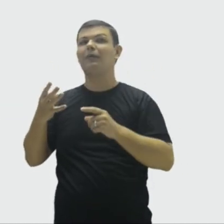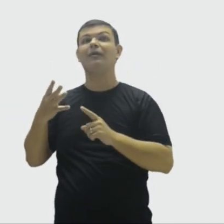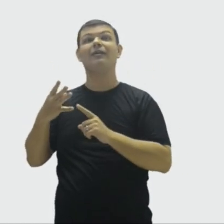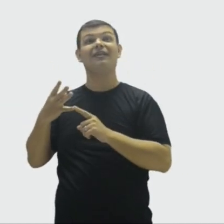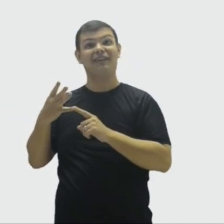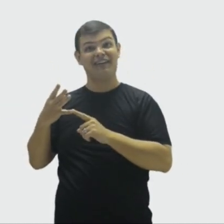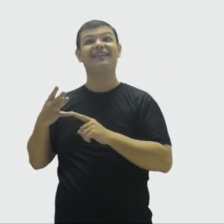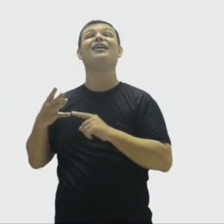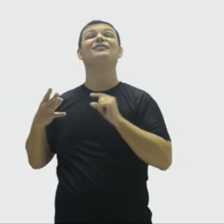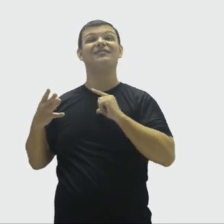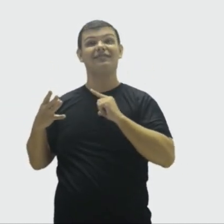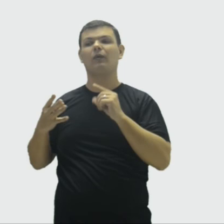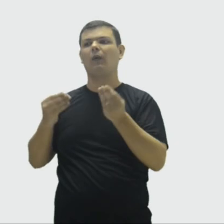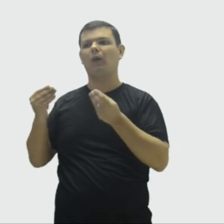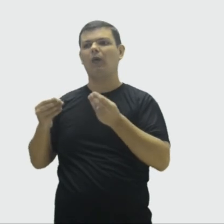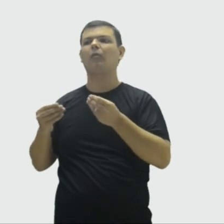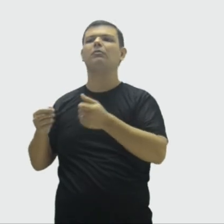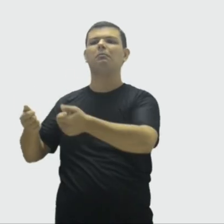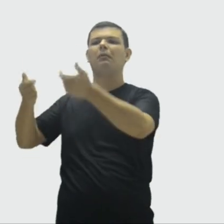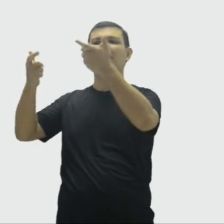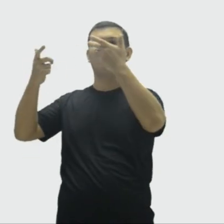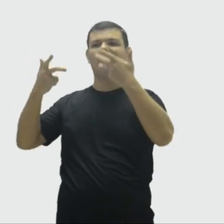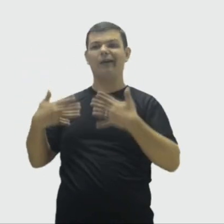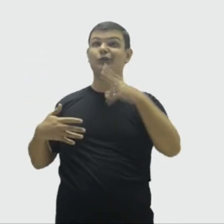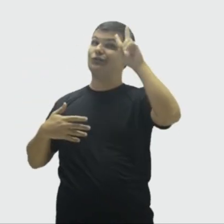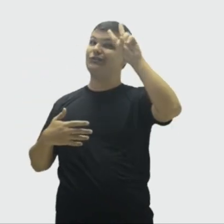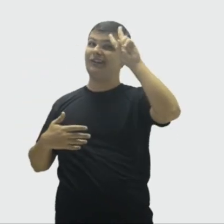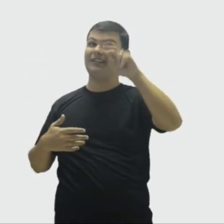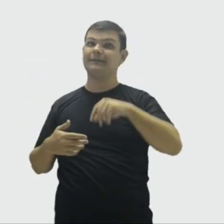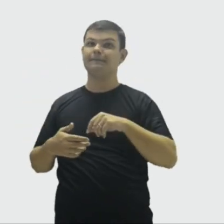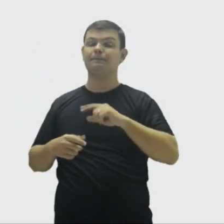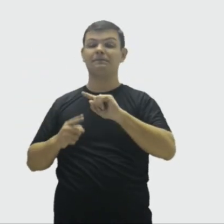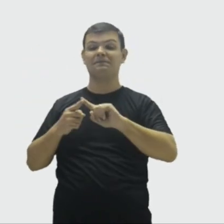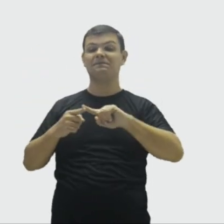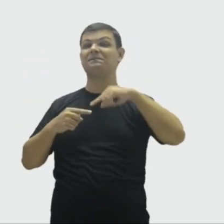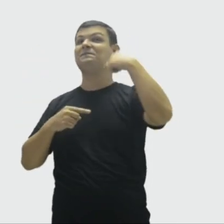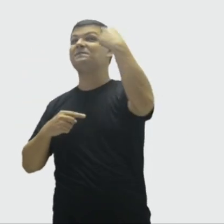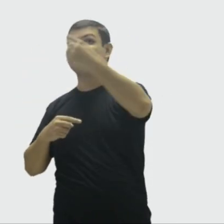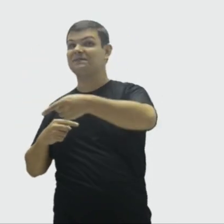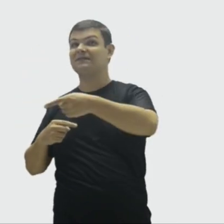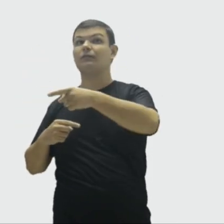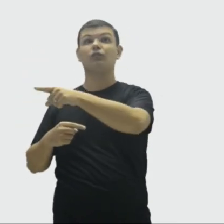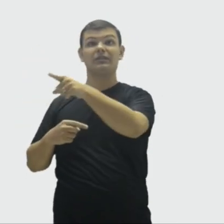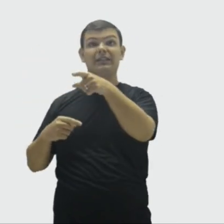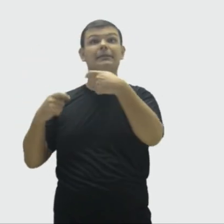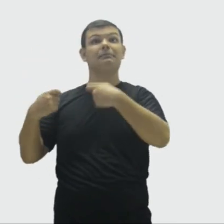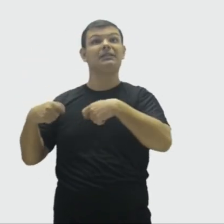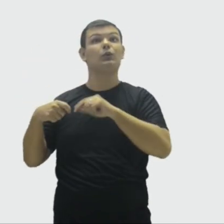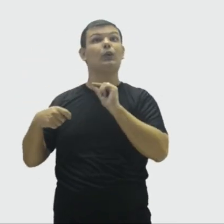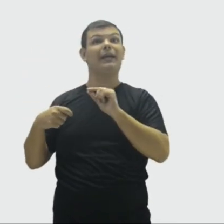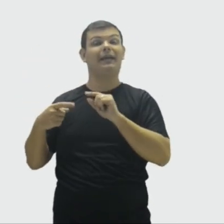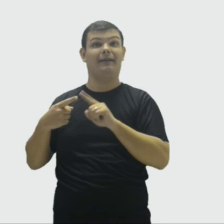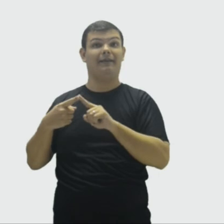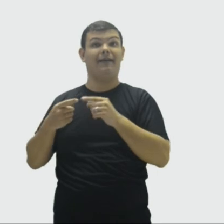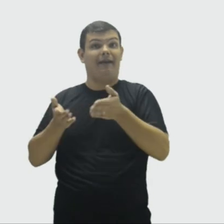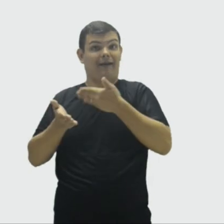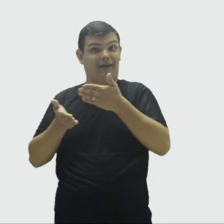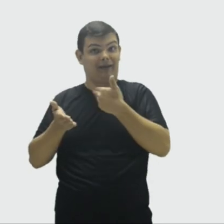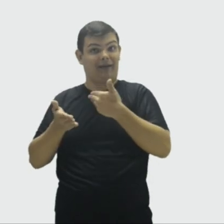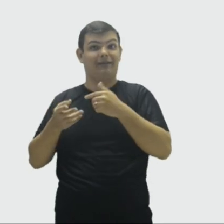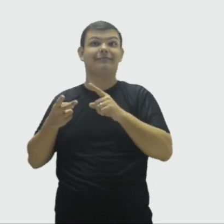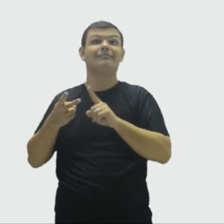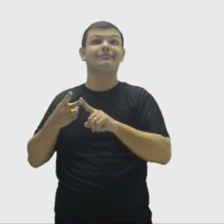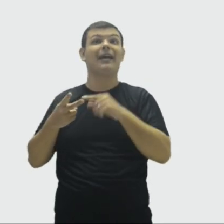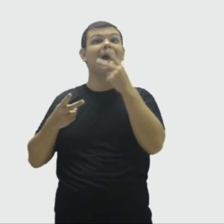a interpretação da história. Para o nosso próximo encontro, você vai precisar desse material aí, ó. Apenas o